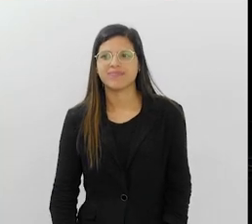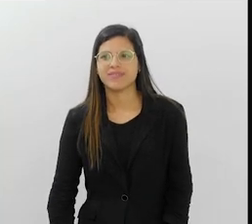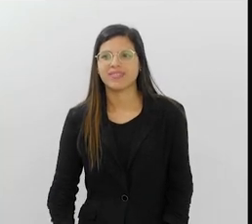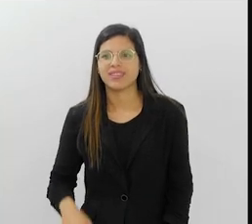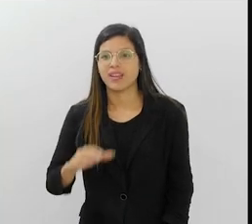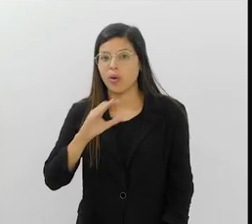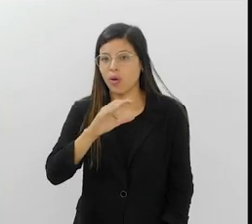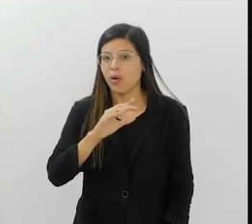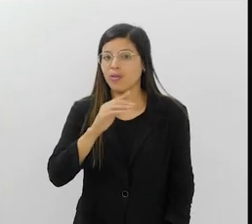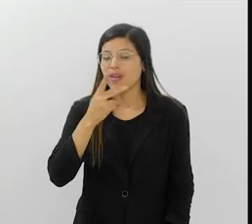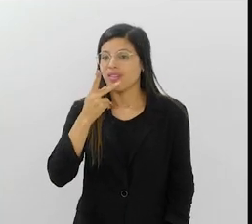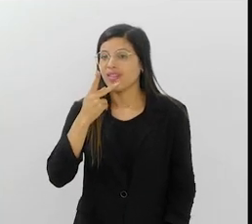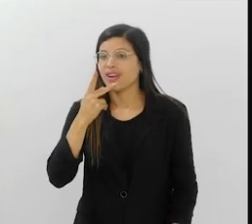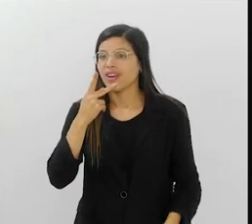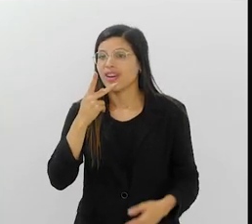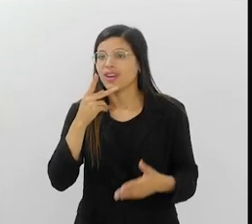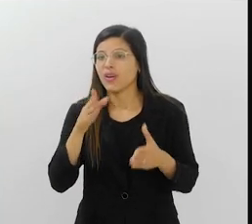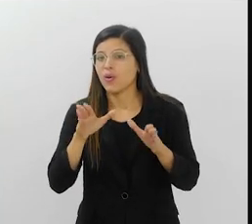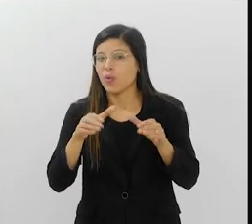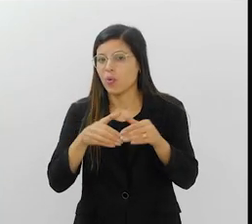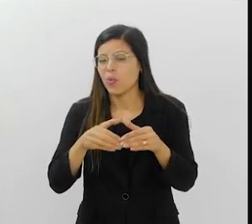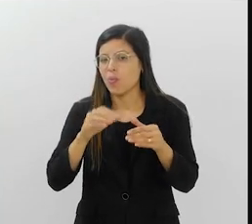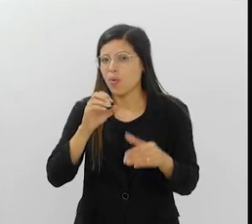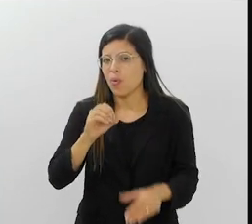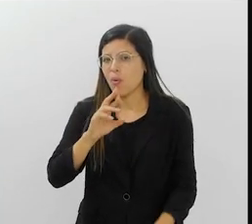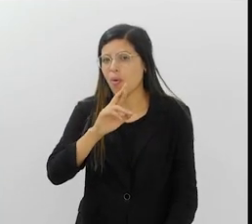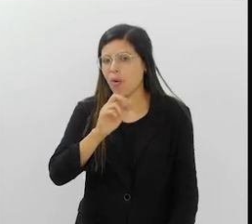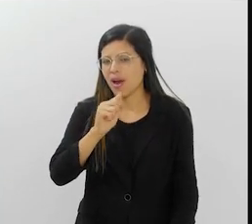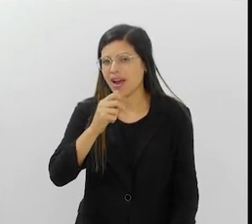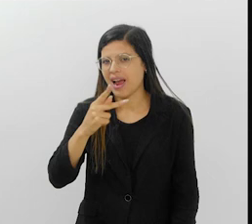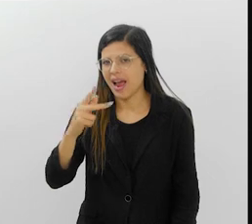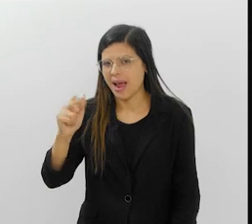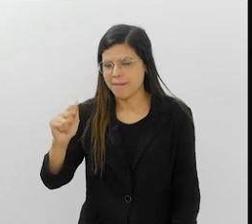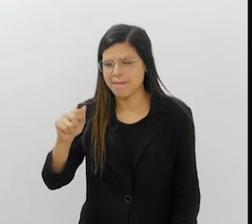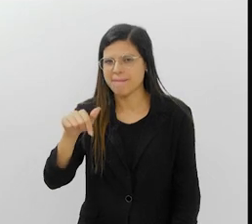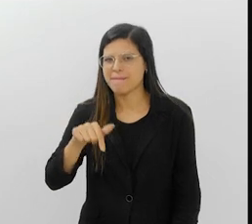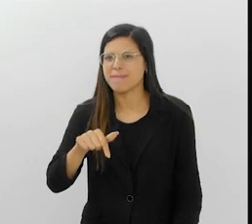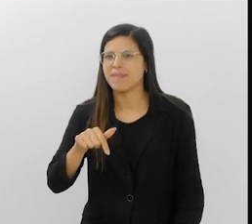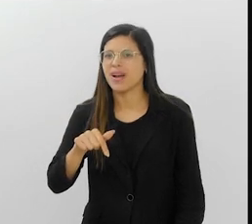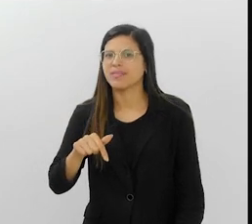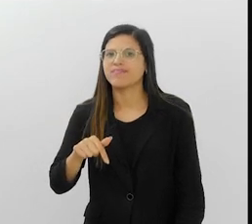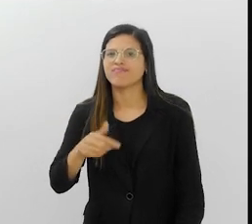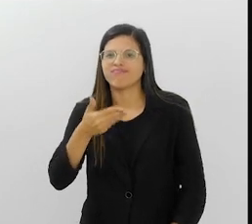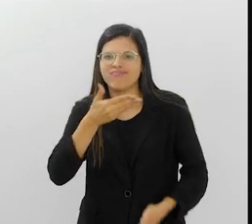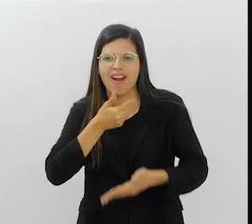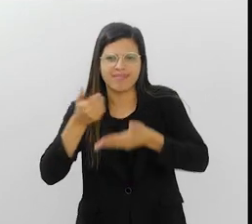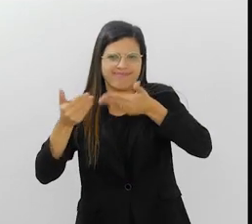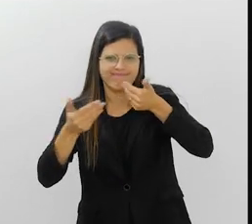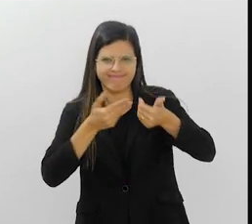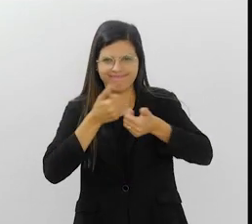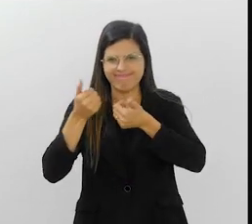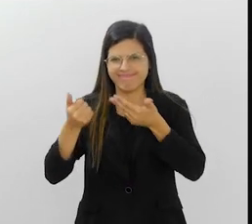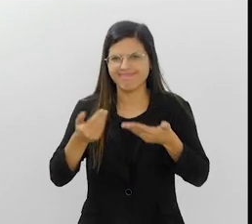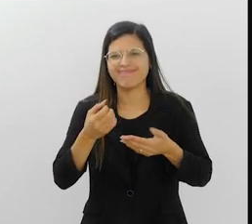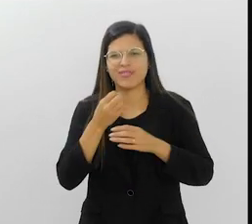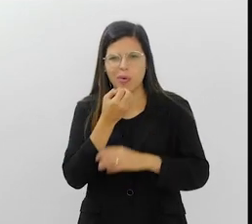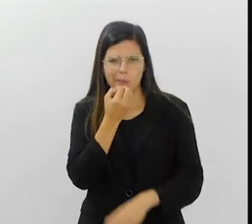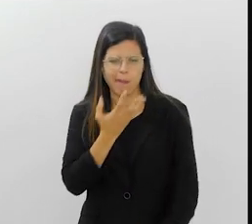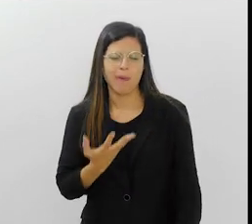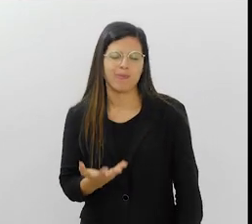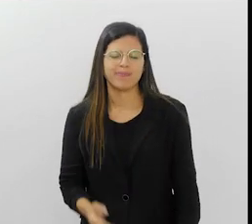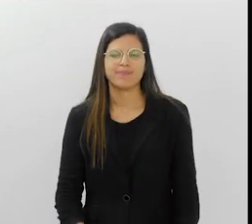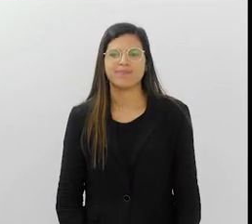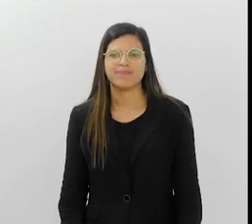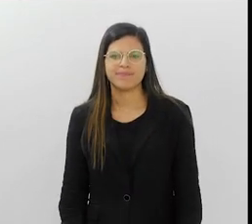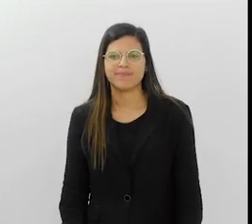diria, parafraseando o grupo O Rapa, que eu ouvi muito, valeu a pena. Valeu a